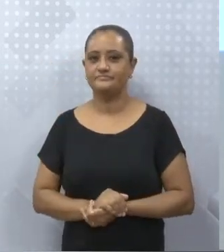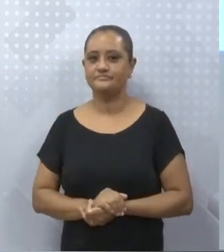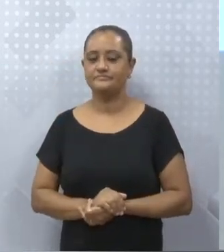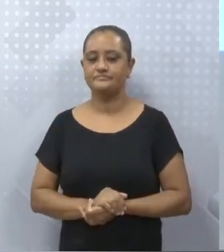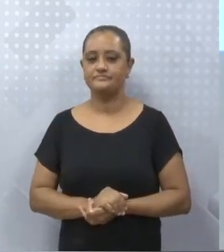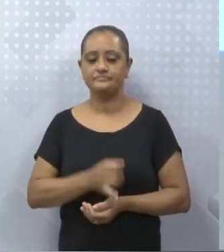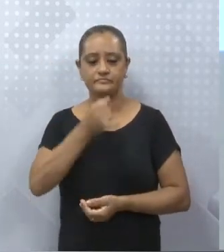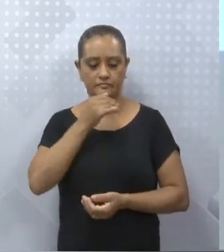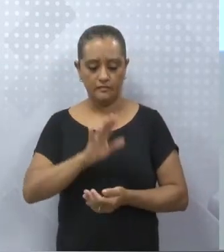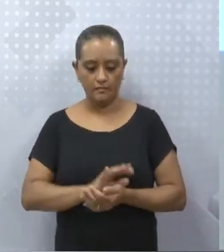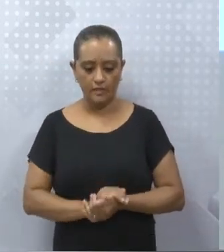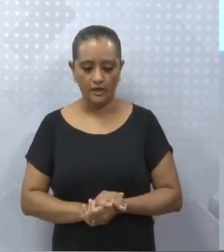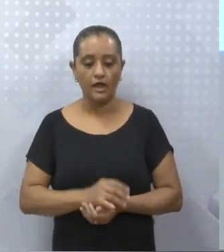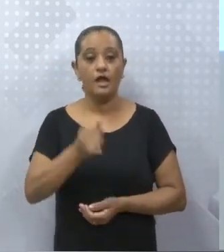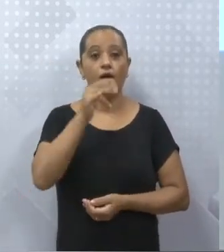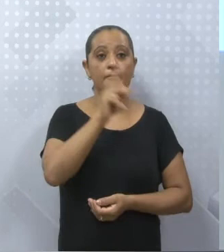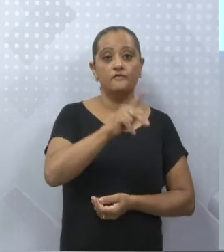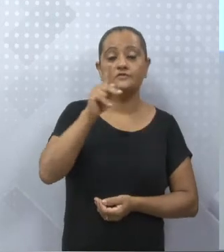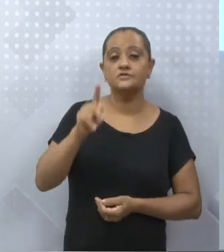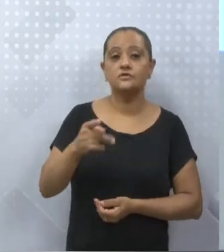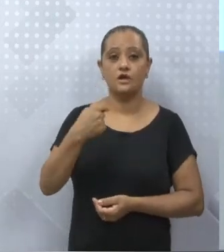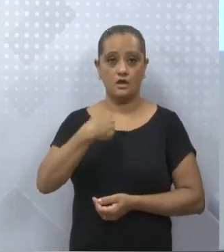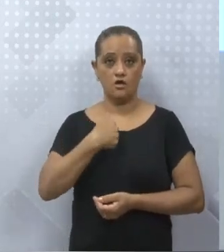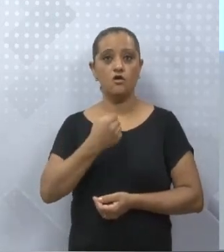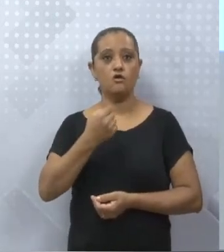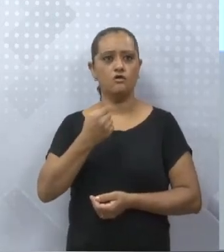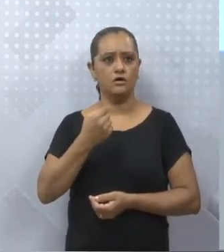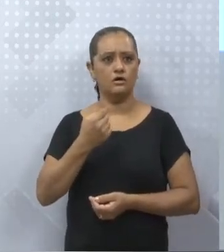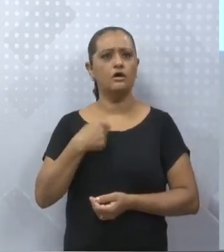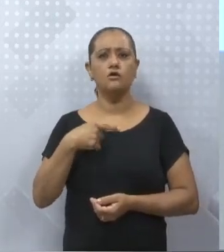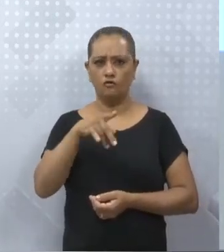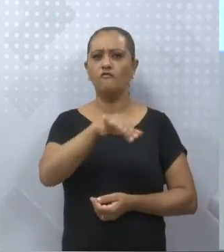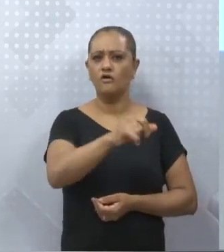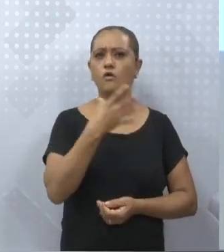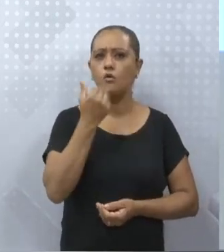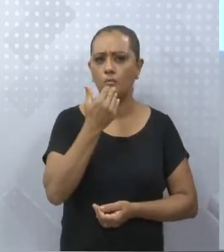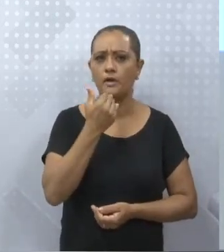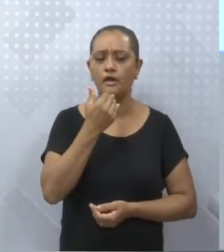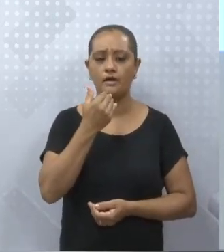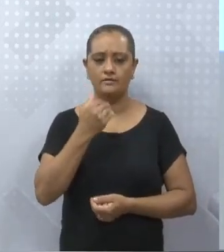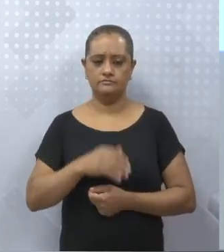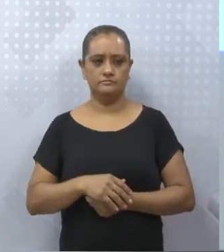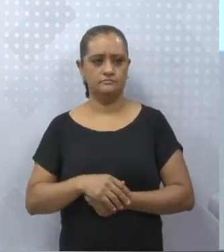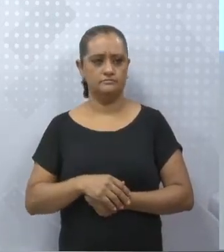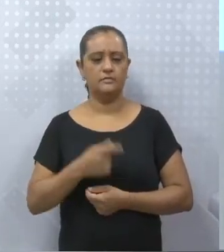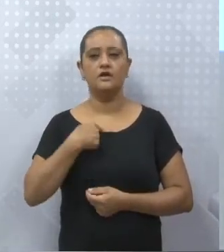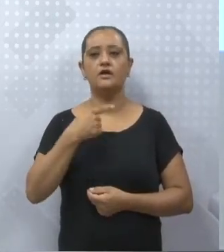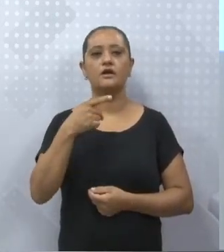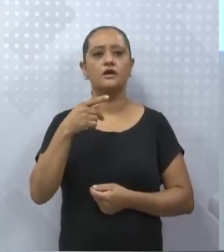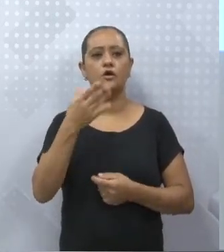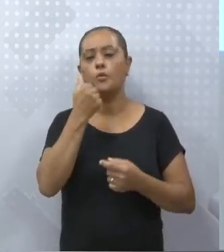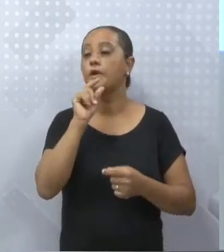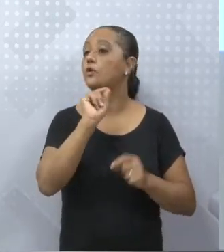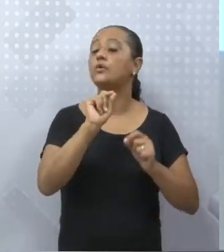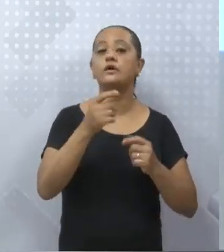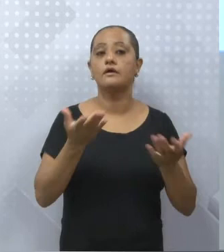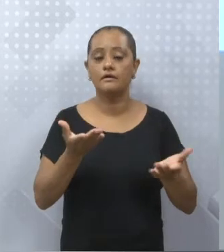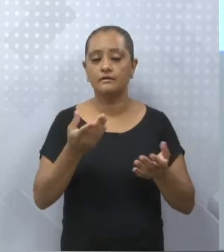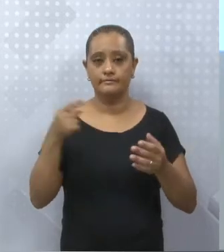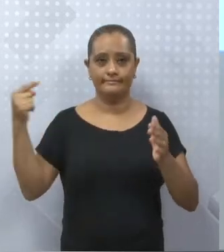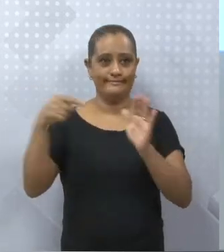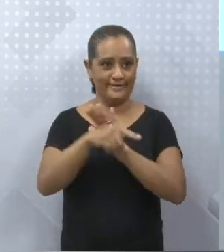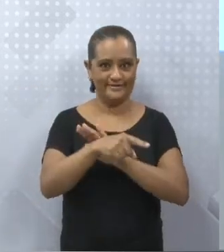ou eu como. E aí o professor vai dizer o quê? Então, quando você faz a pergunta o quê, o verbo é